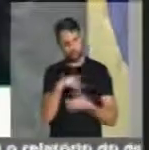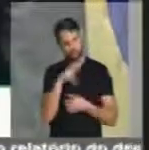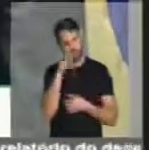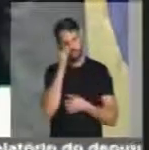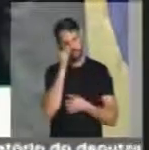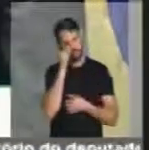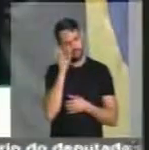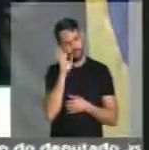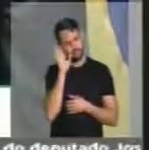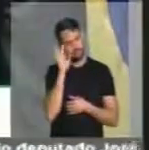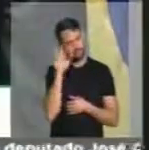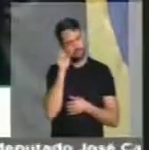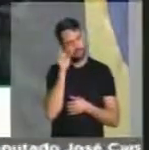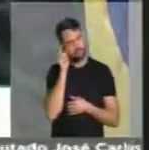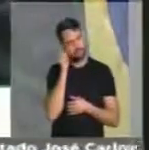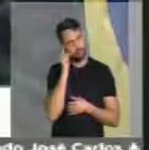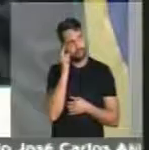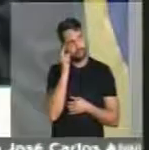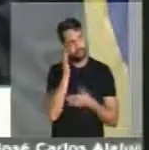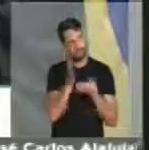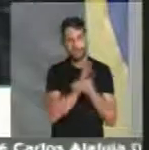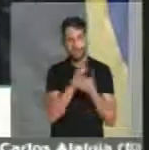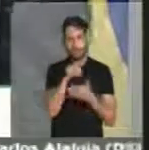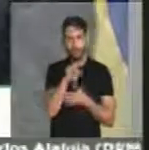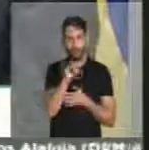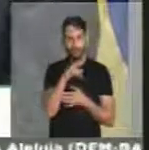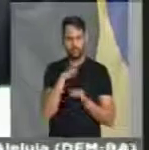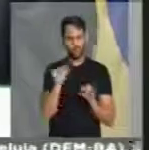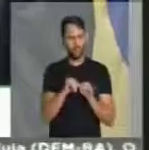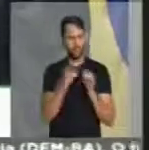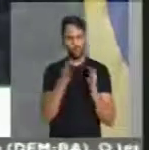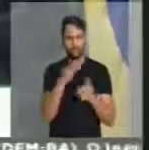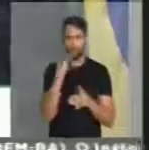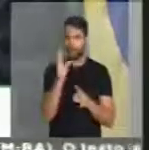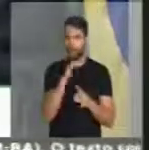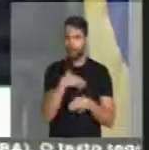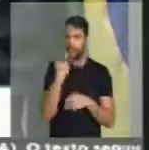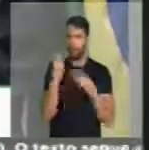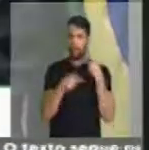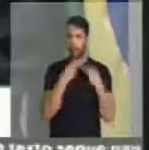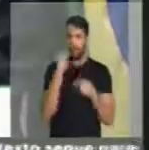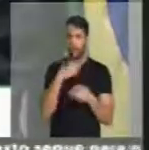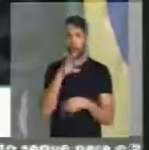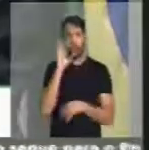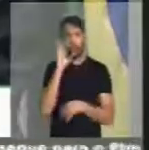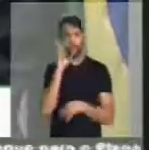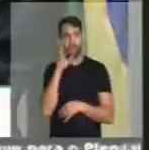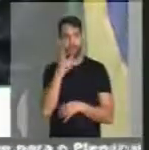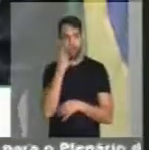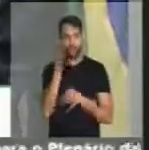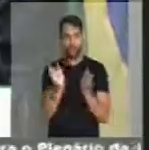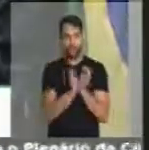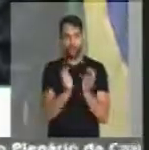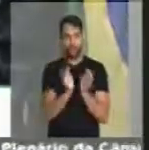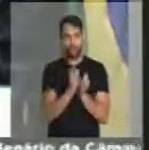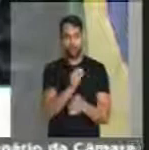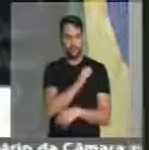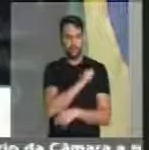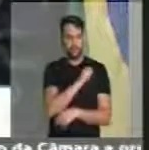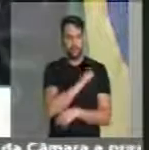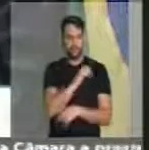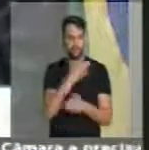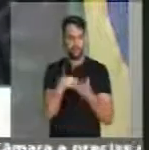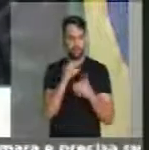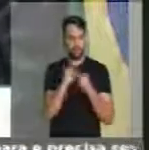fechados. De tão medíocre que eram os argumentos, eu pensei que era aquele grupo de estudantes que